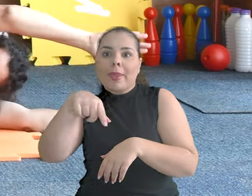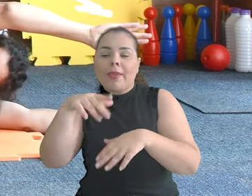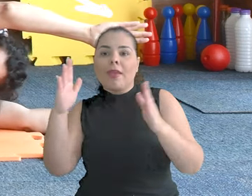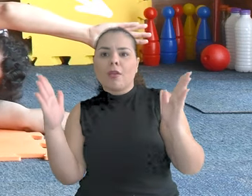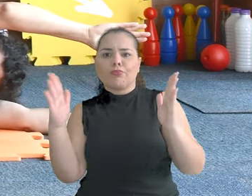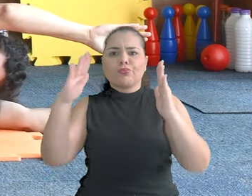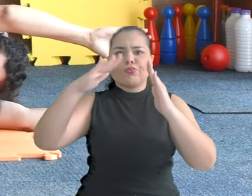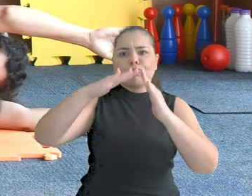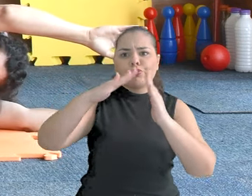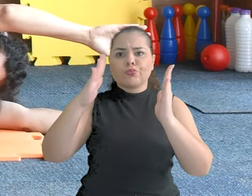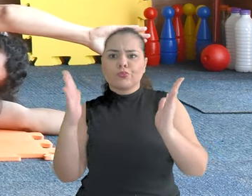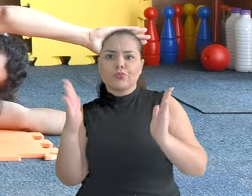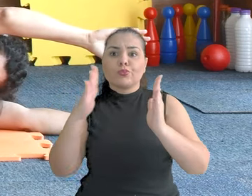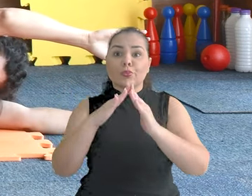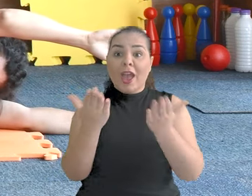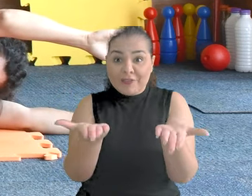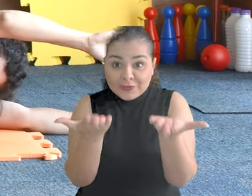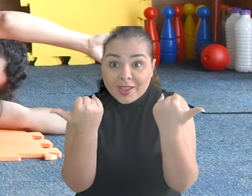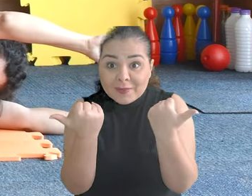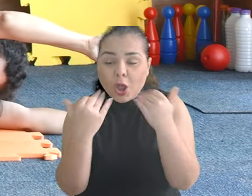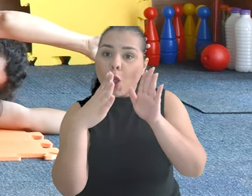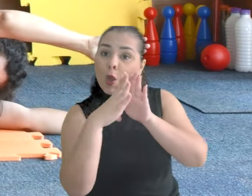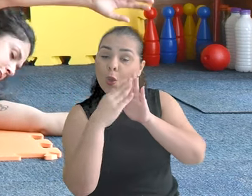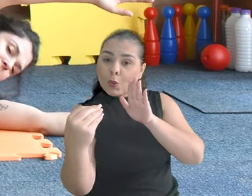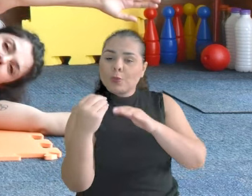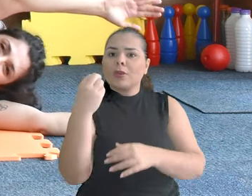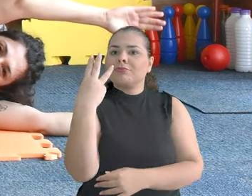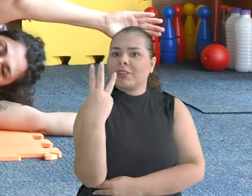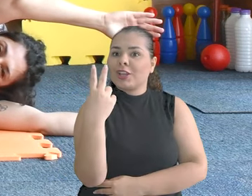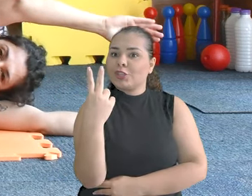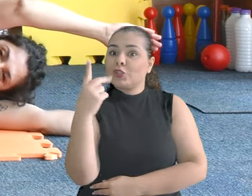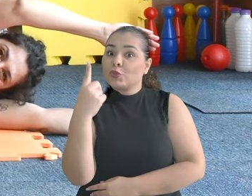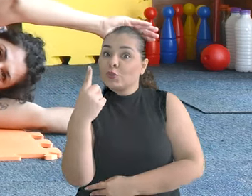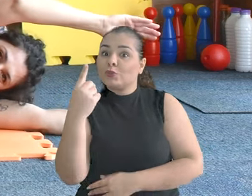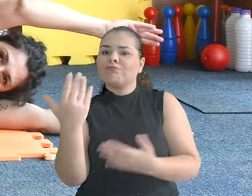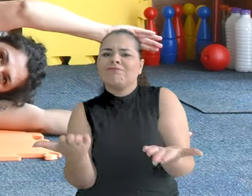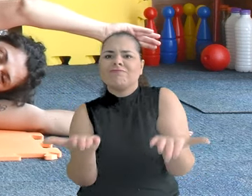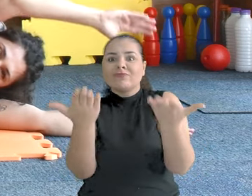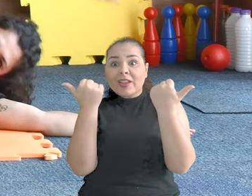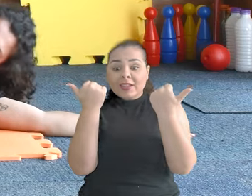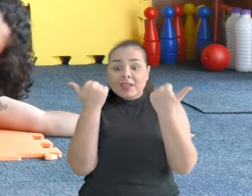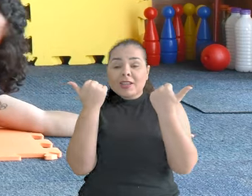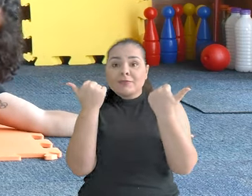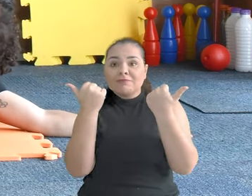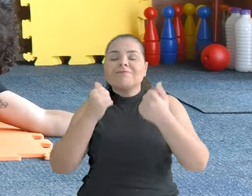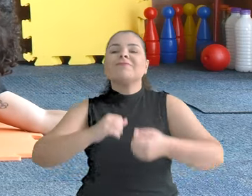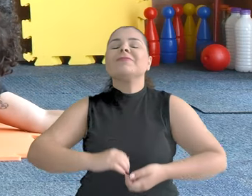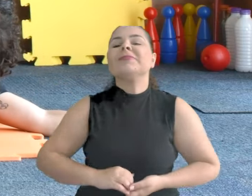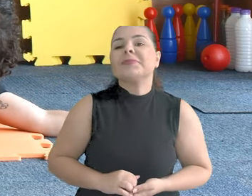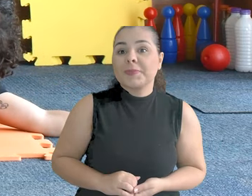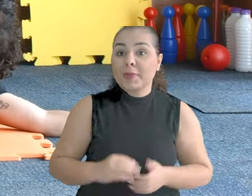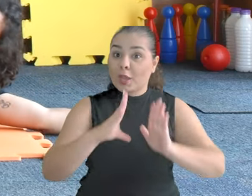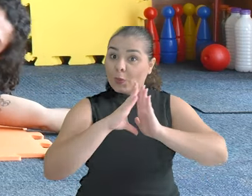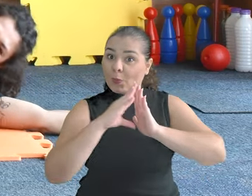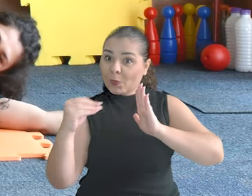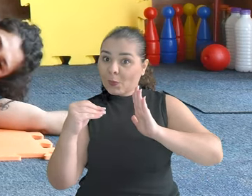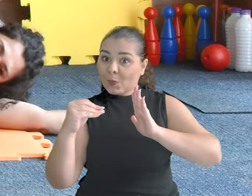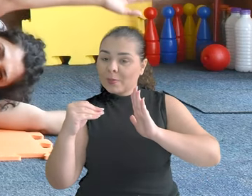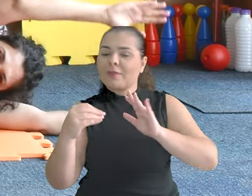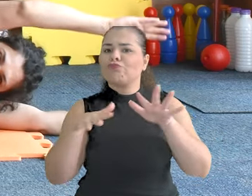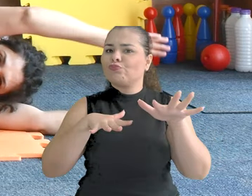Estenda Bora podemos começar 32 não me faz subiu